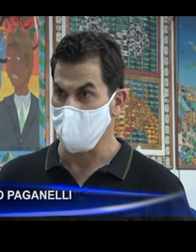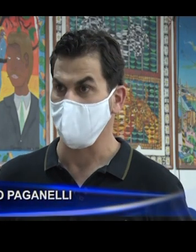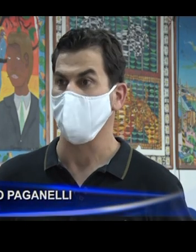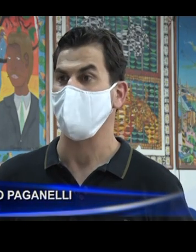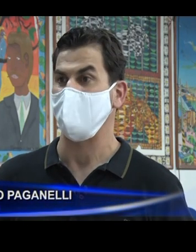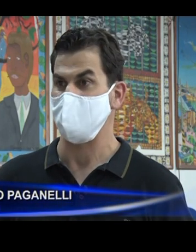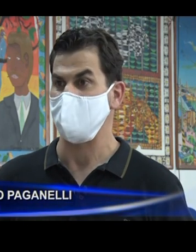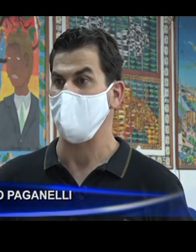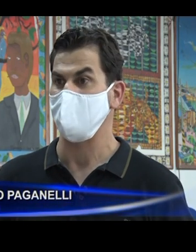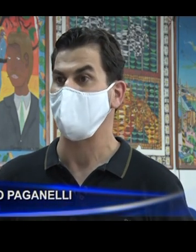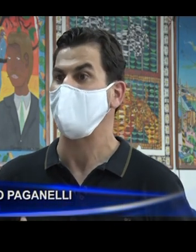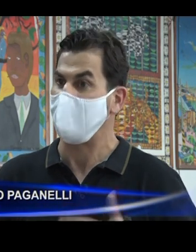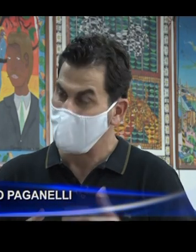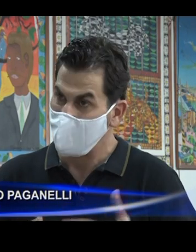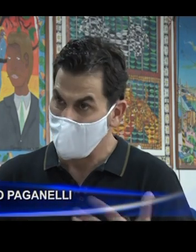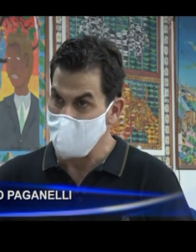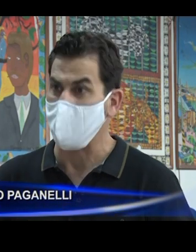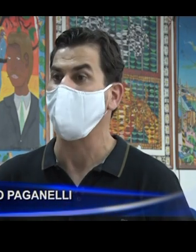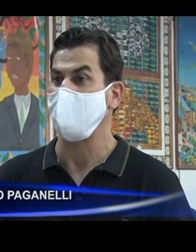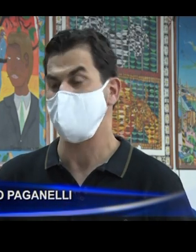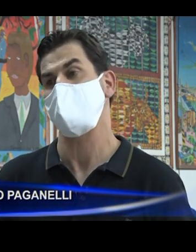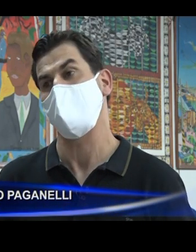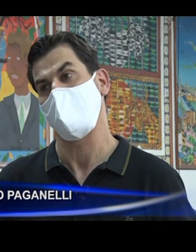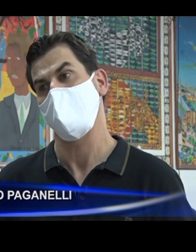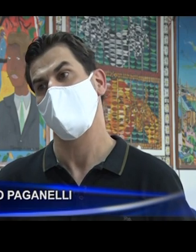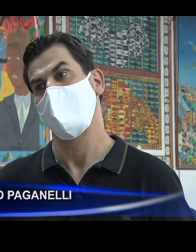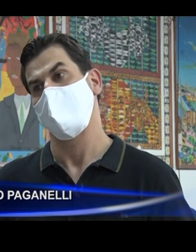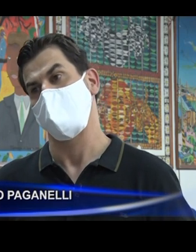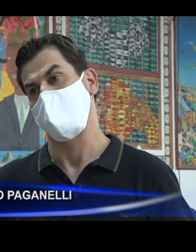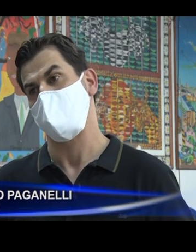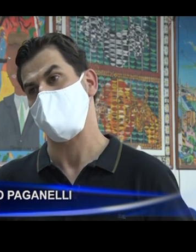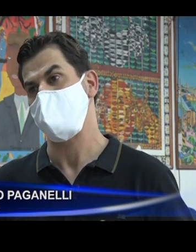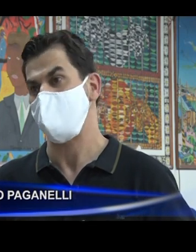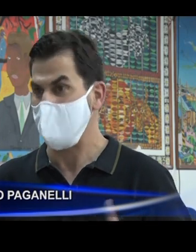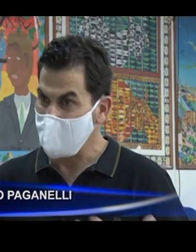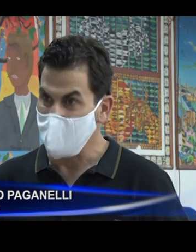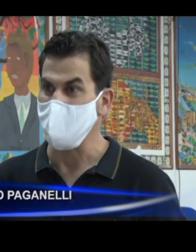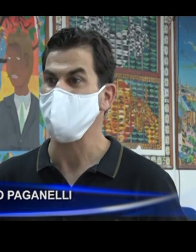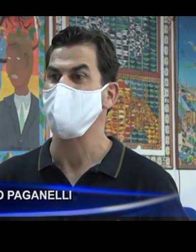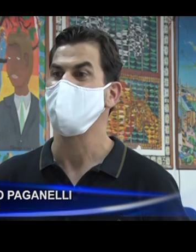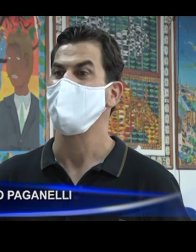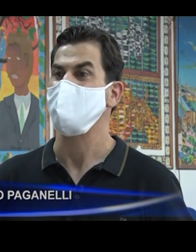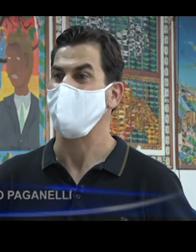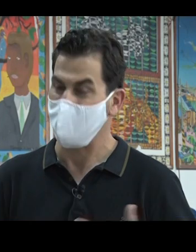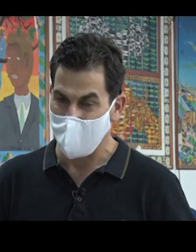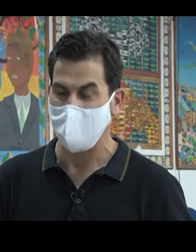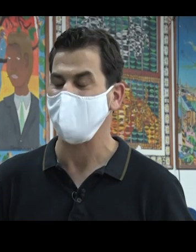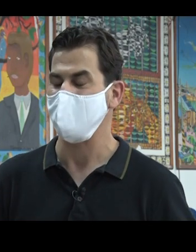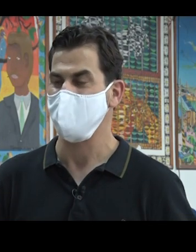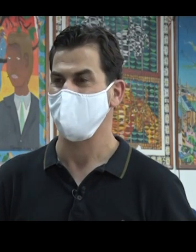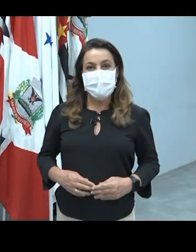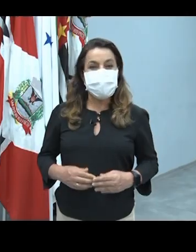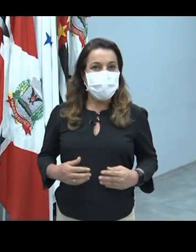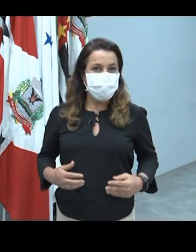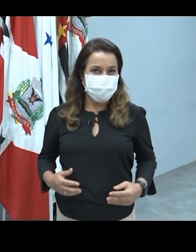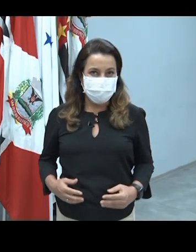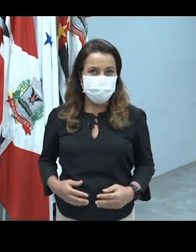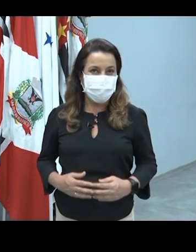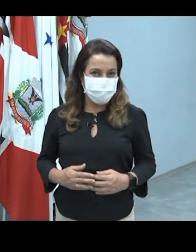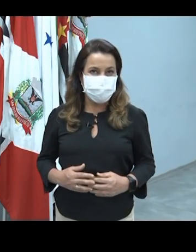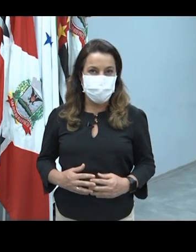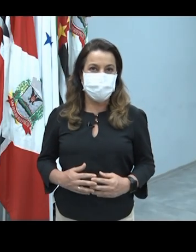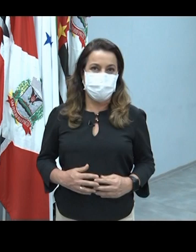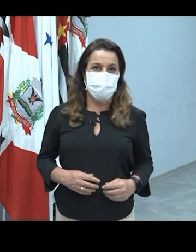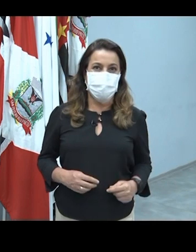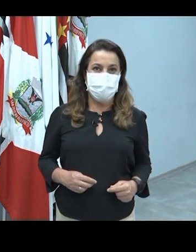hino fosse popularizado, que ela ainda pode se concretizar, né? Então a gente espera que isso se torne uma realidade. O site da